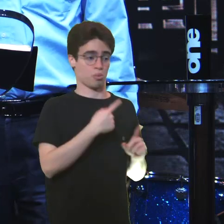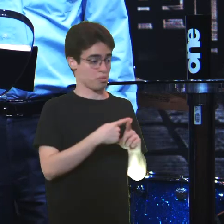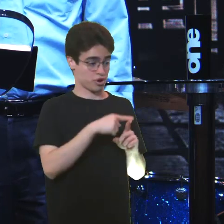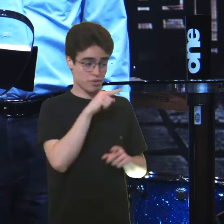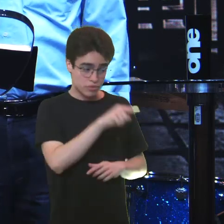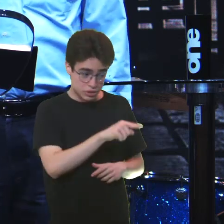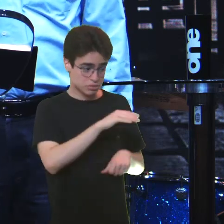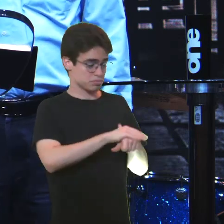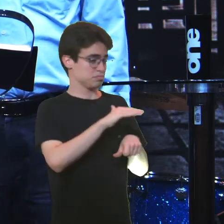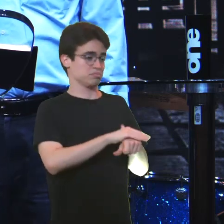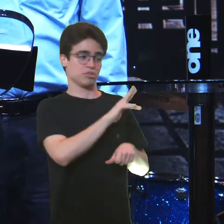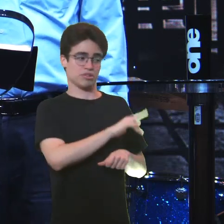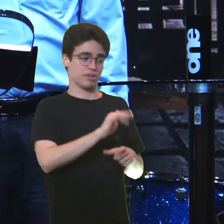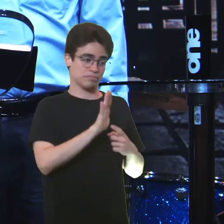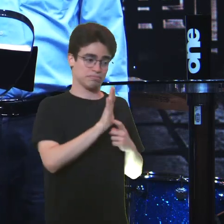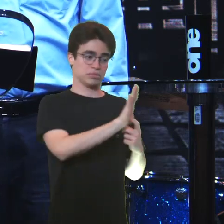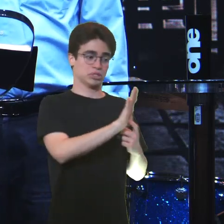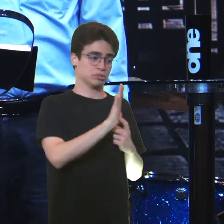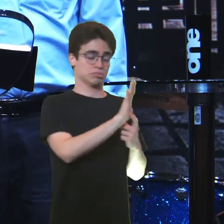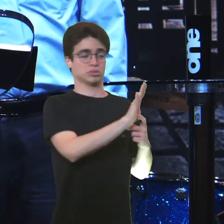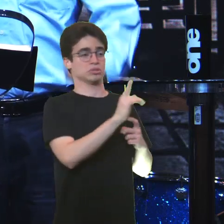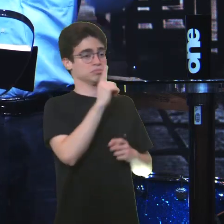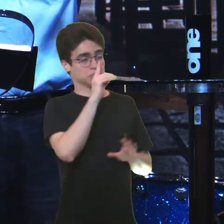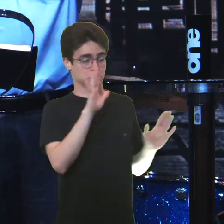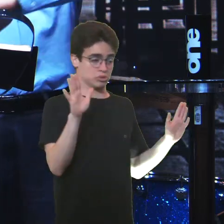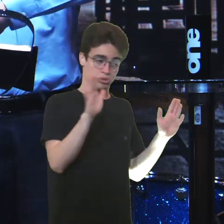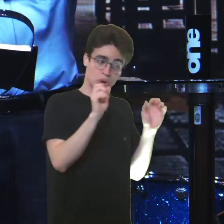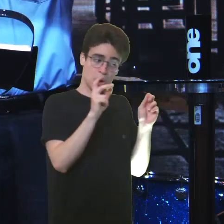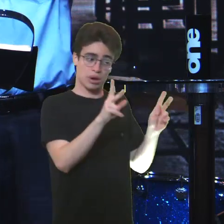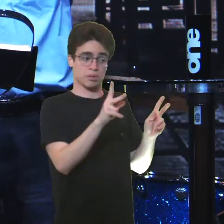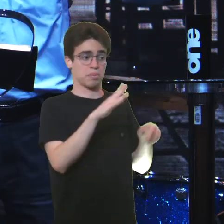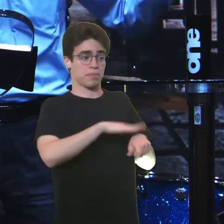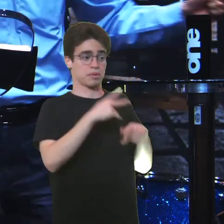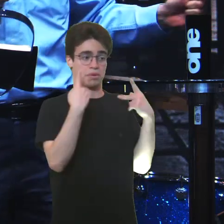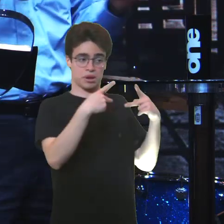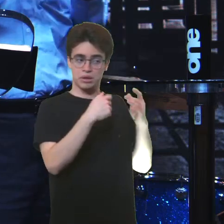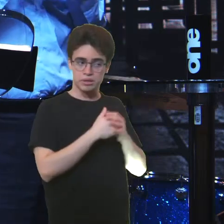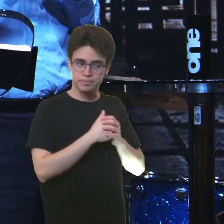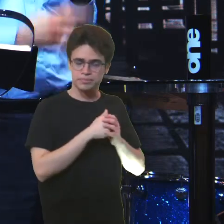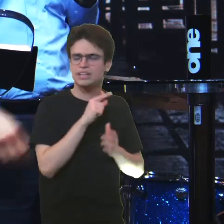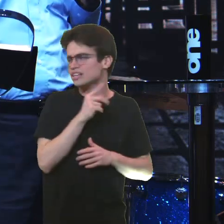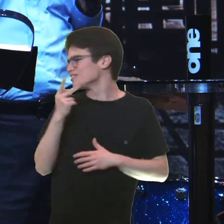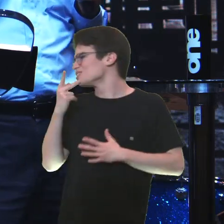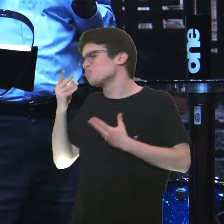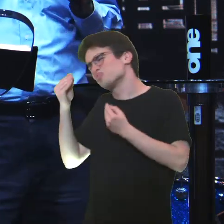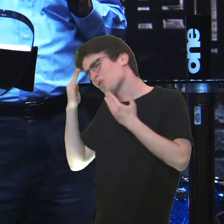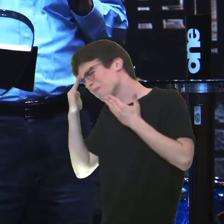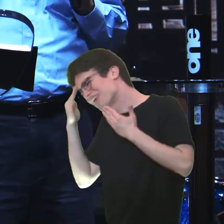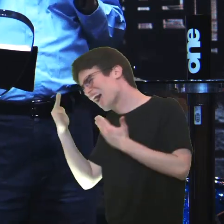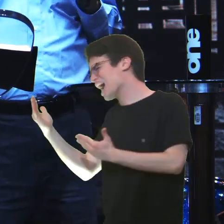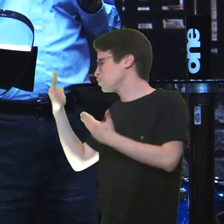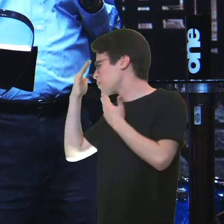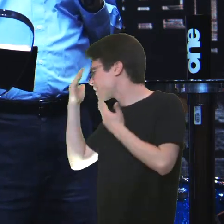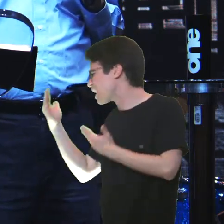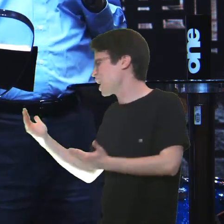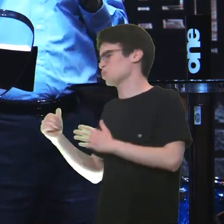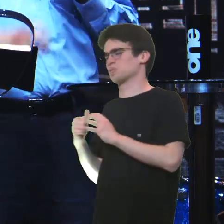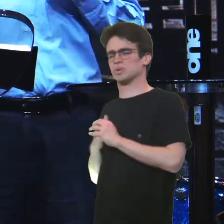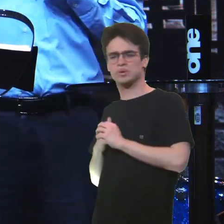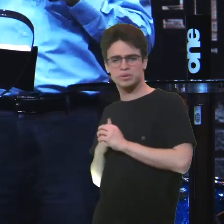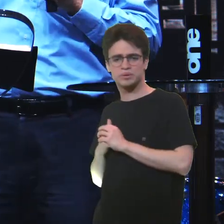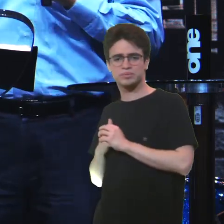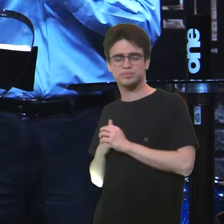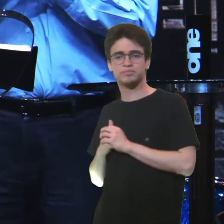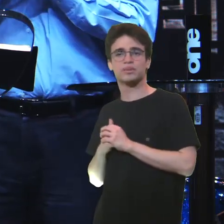você quem está se expondo toda vez que vai pregar lá. Y él me dijo, hermano, muchas E ele gracias. me disse: irmão, muito obrigado.